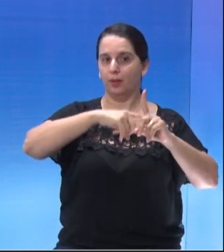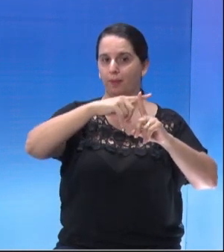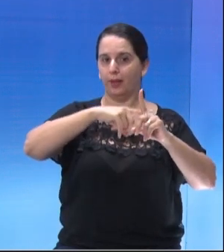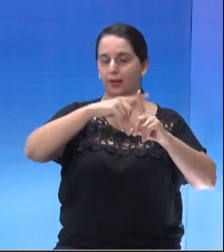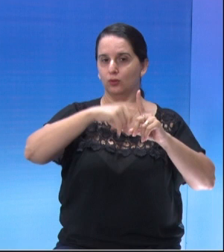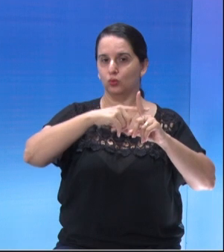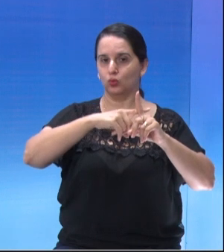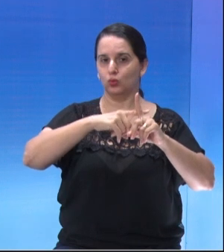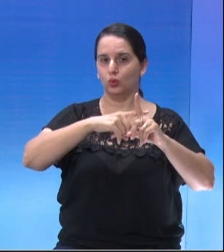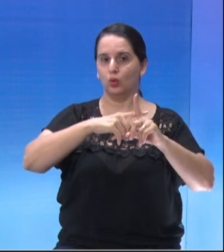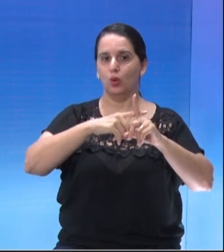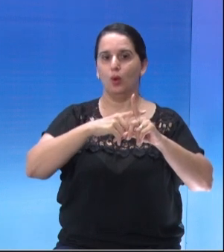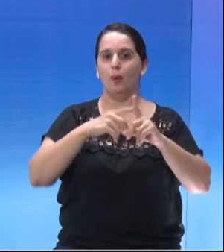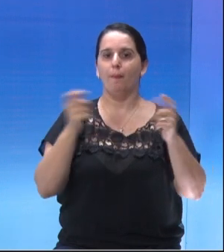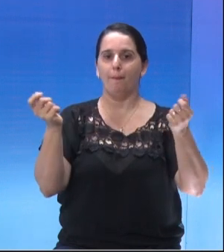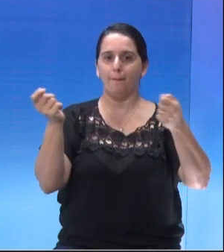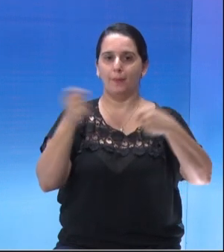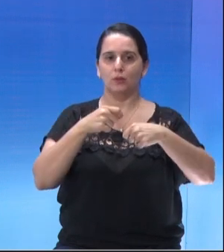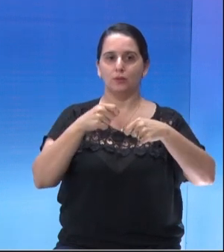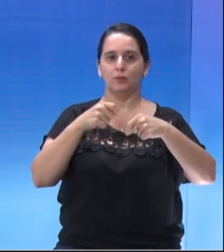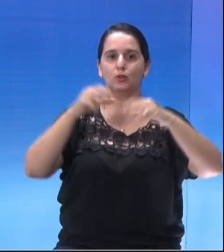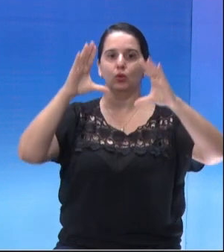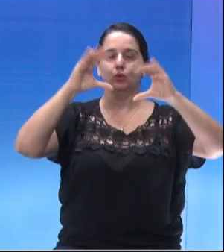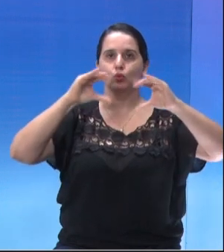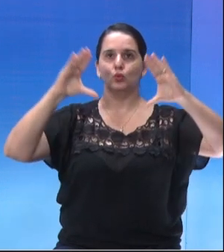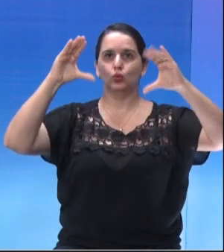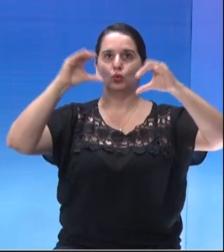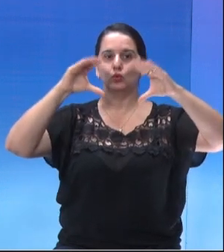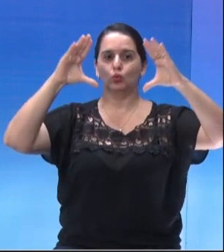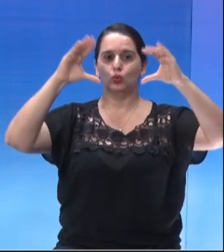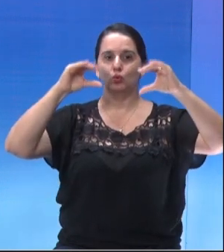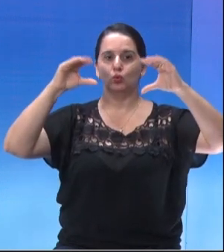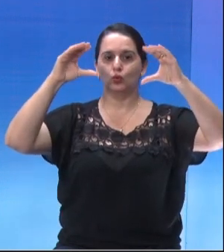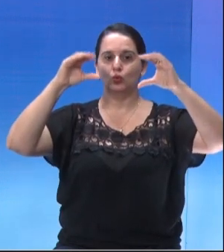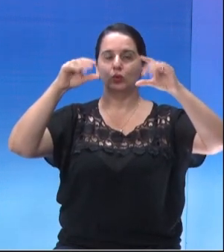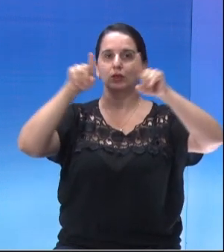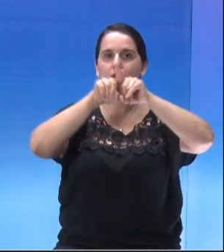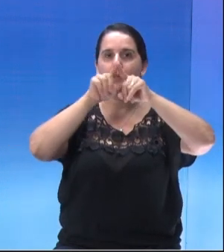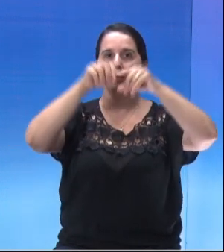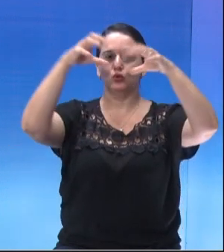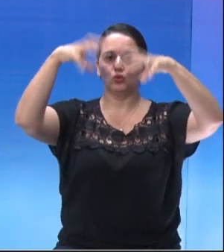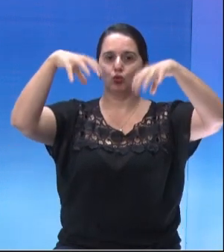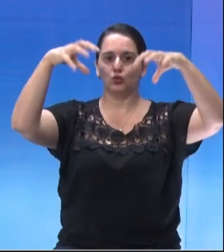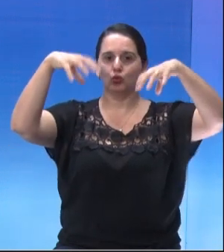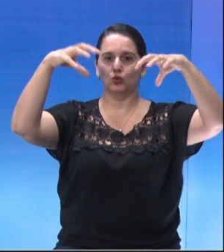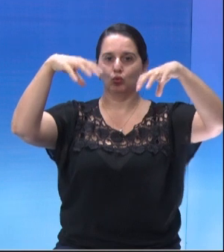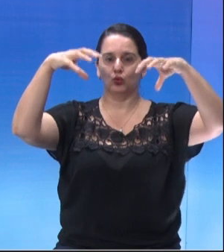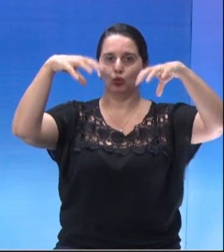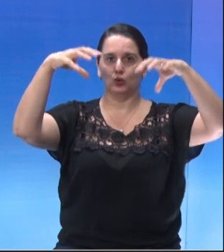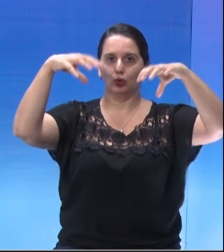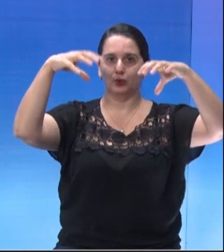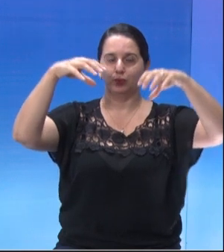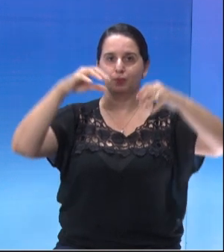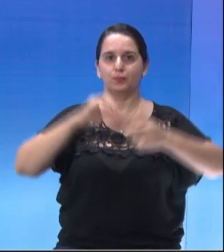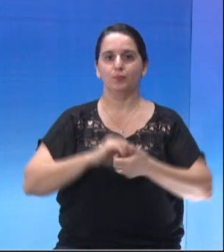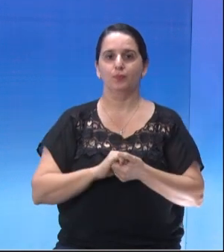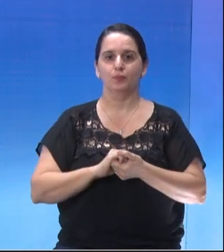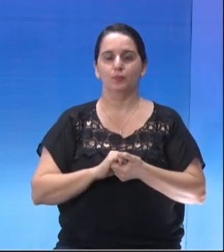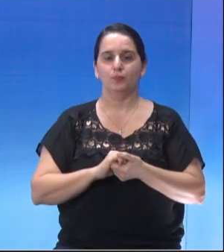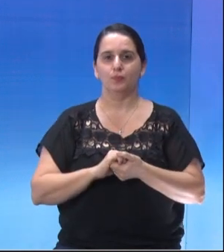de temperatura e pressão, propiciam a formação das nuvens e, consequentemente, das